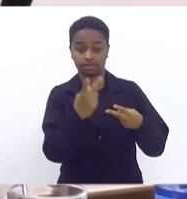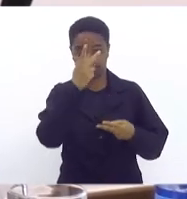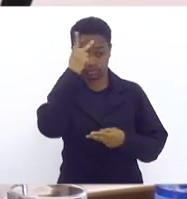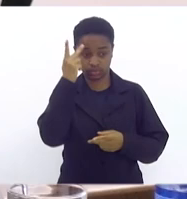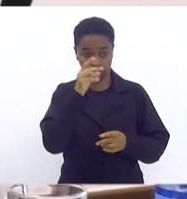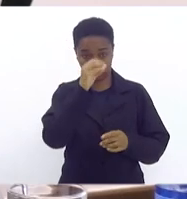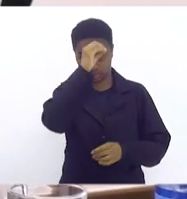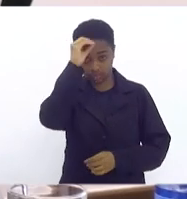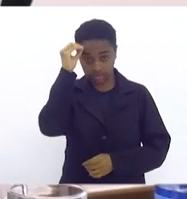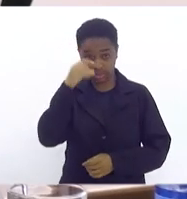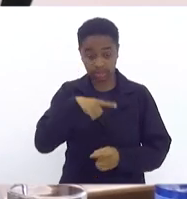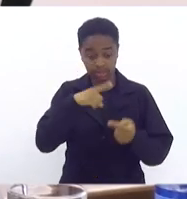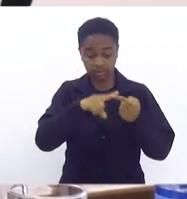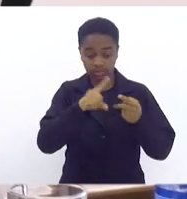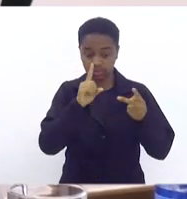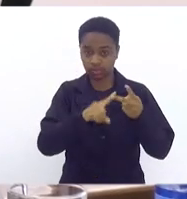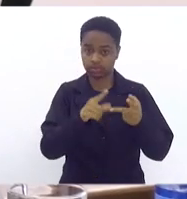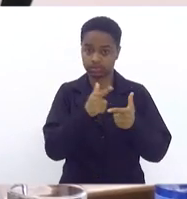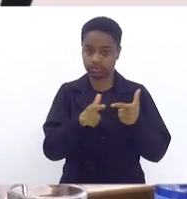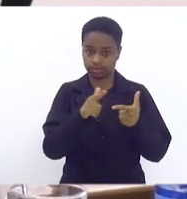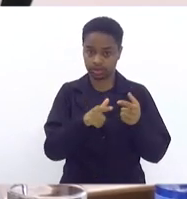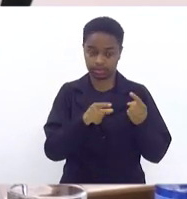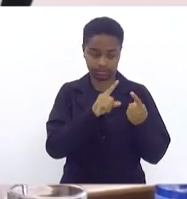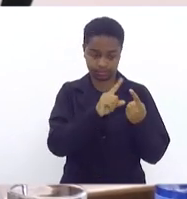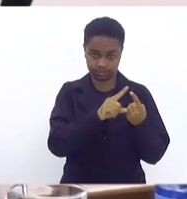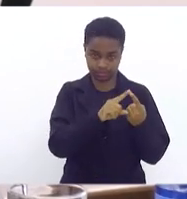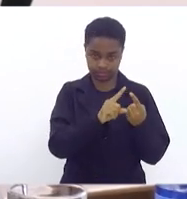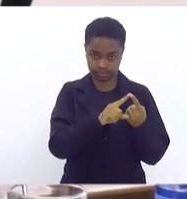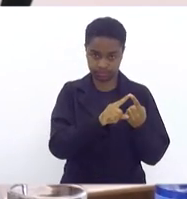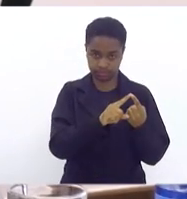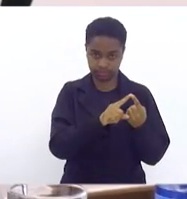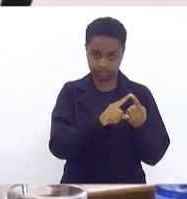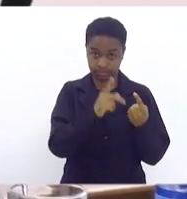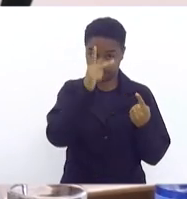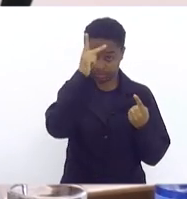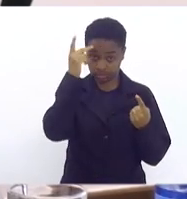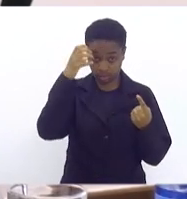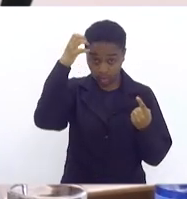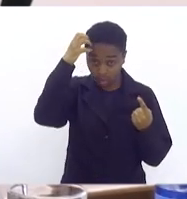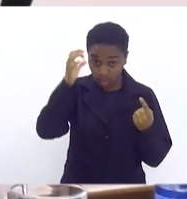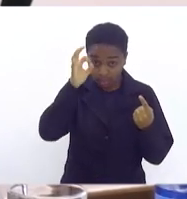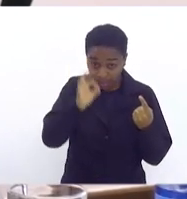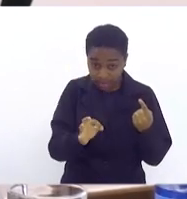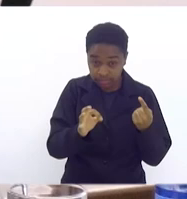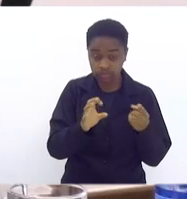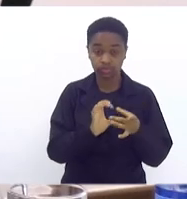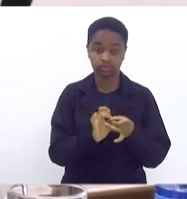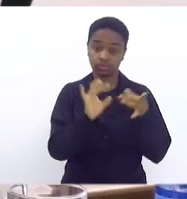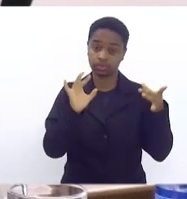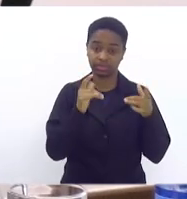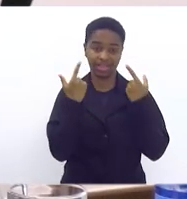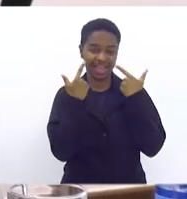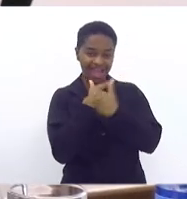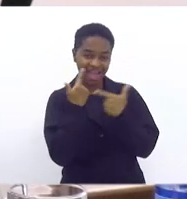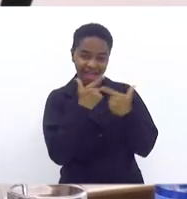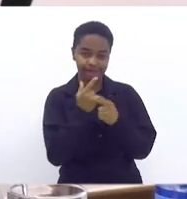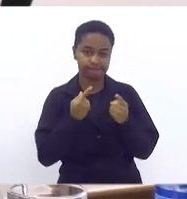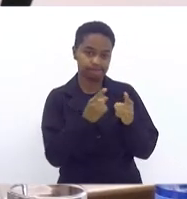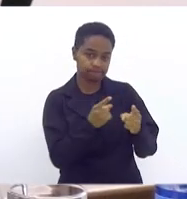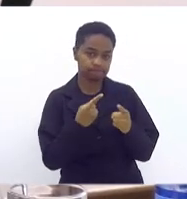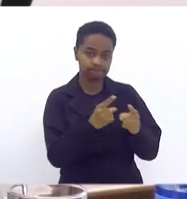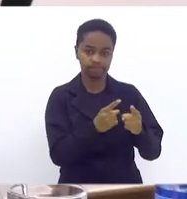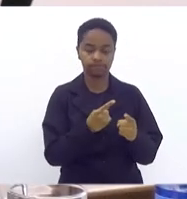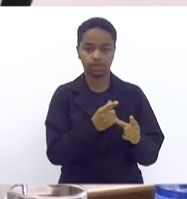gera dois problemas o culpado vai est solto vai est rindo da tua cara da cara